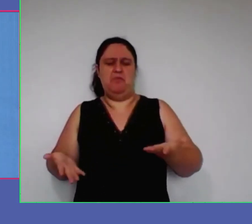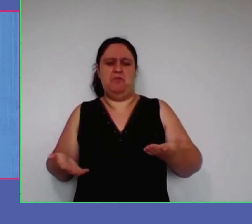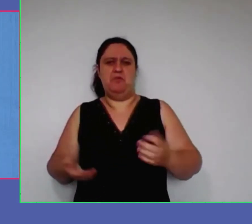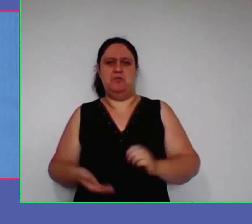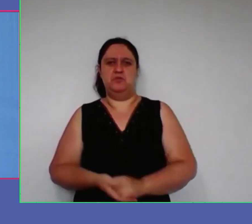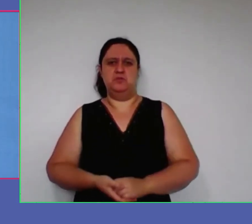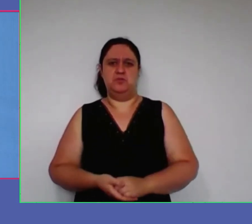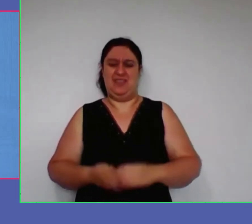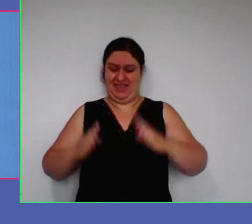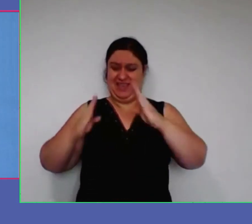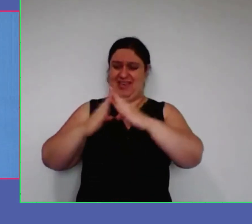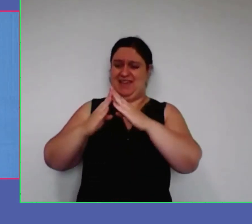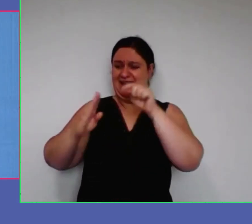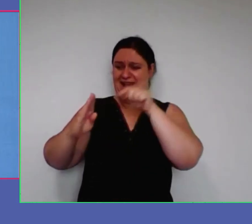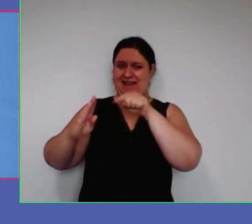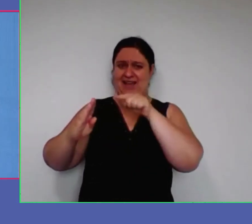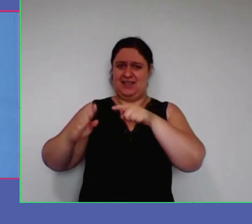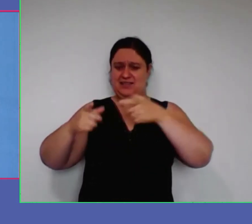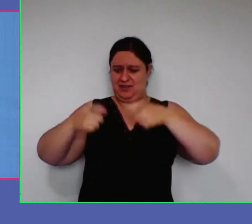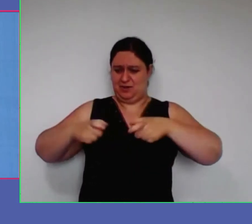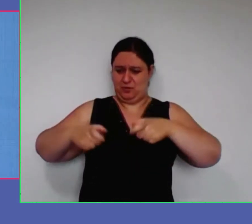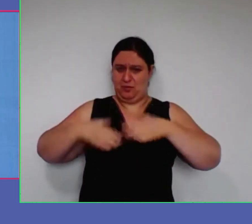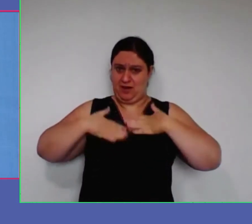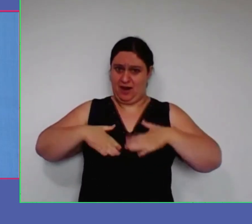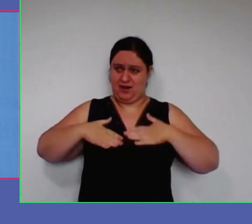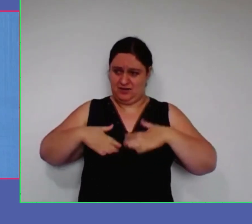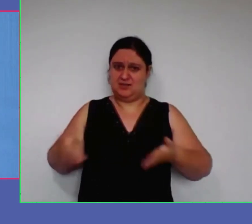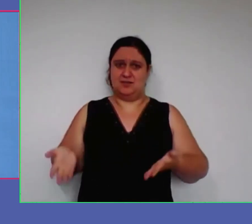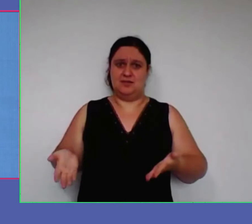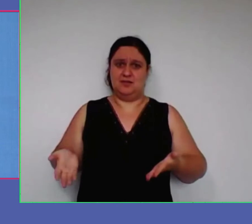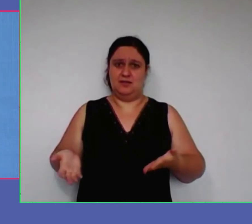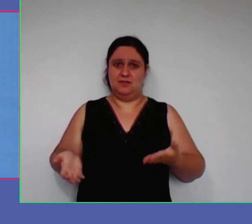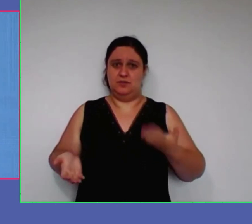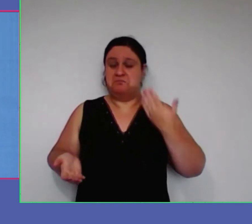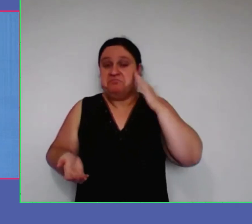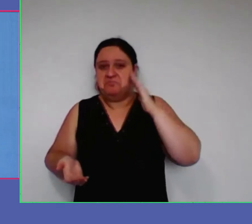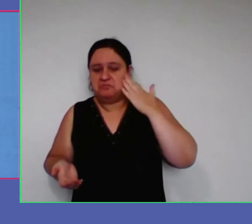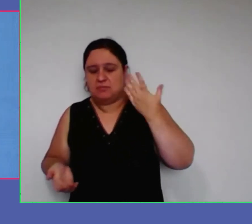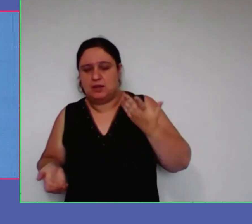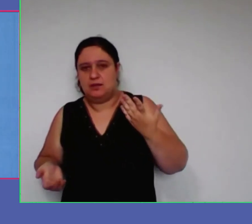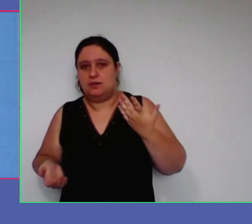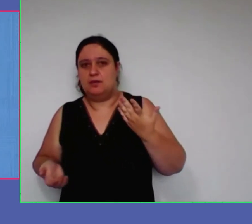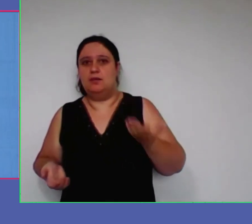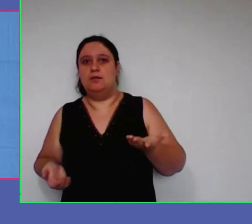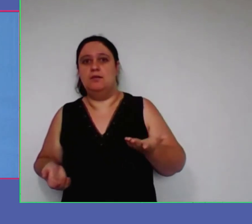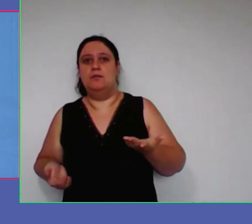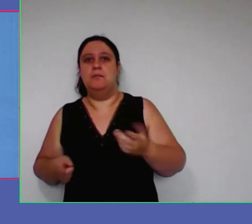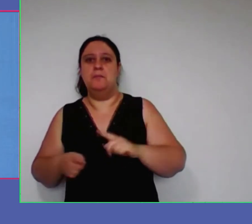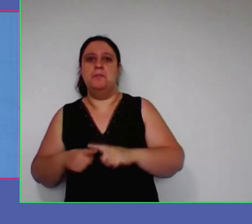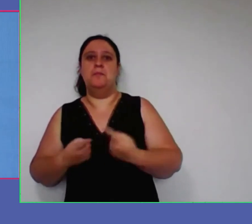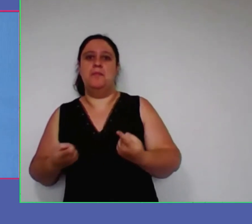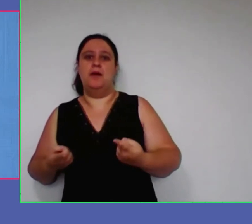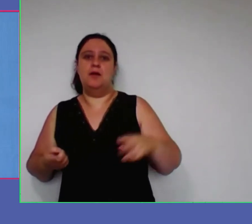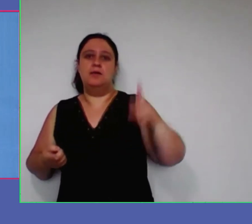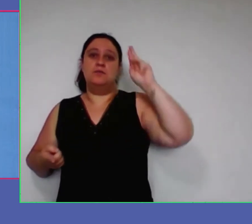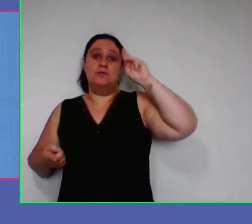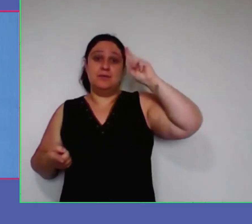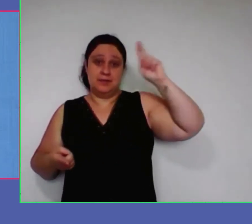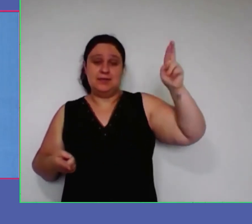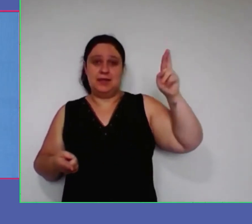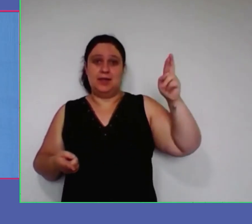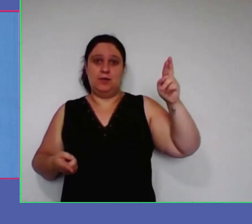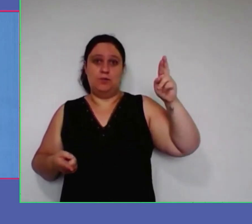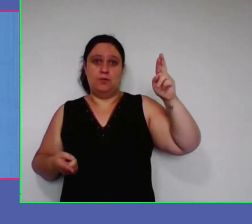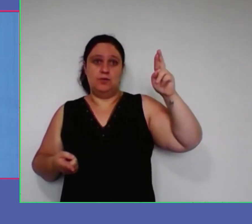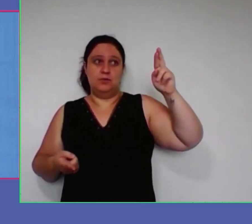de descanso. Não sei se os irmãos entenderam esse versículo. Nosso Senhor veio aqui na terra